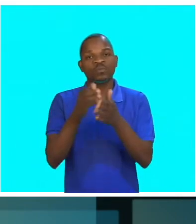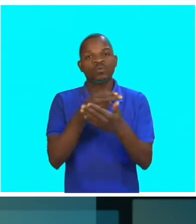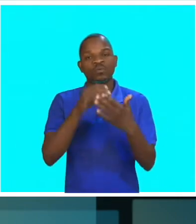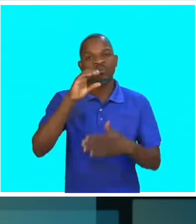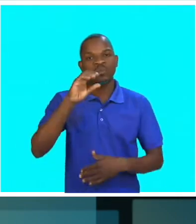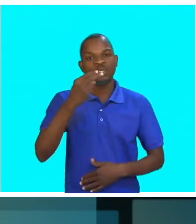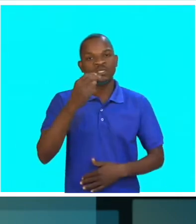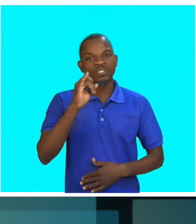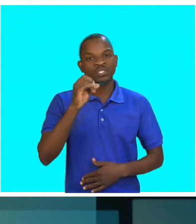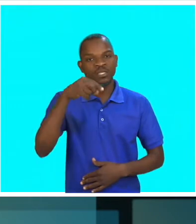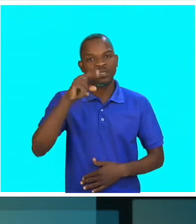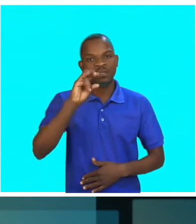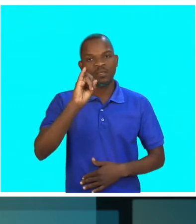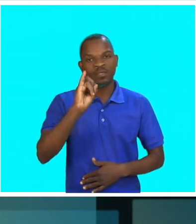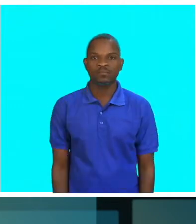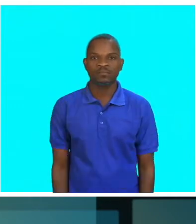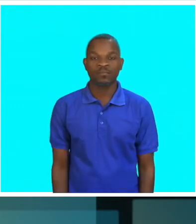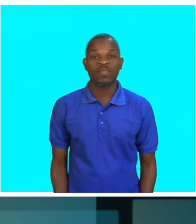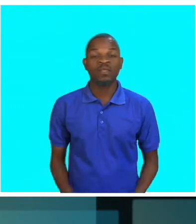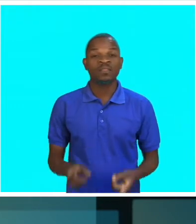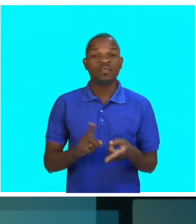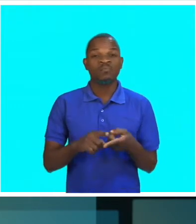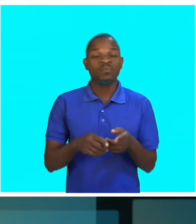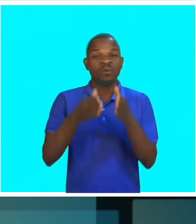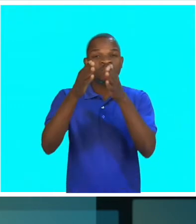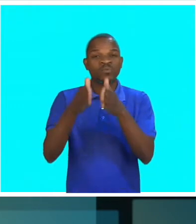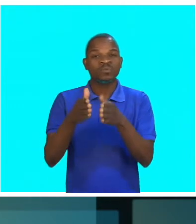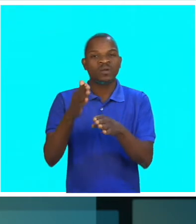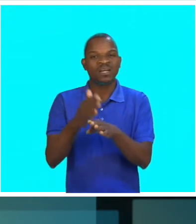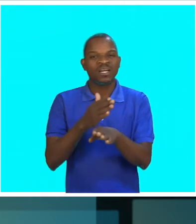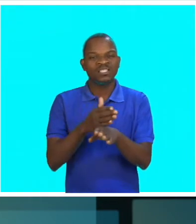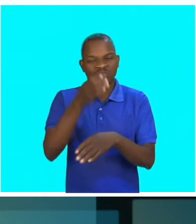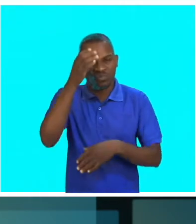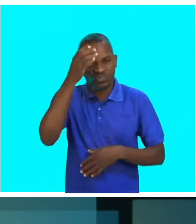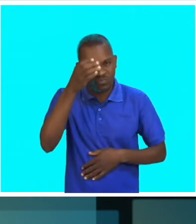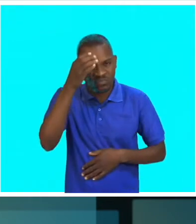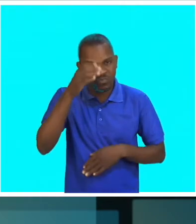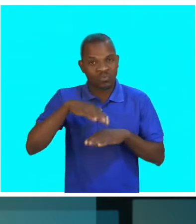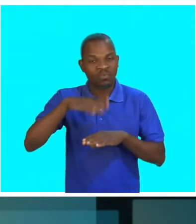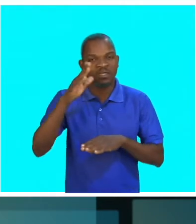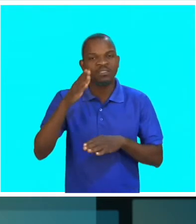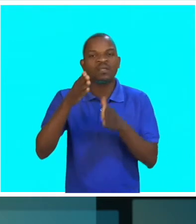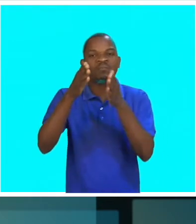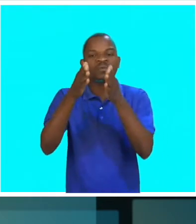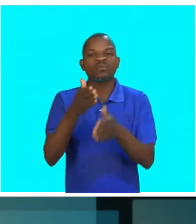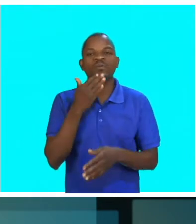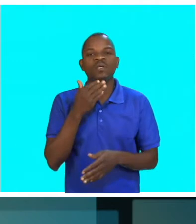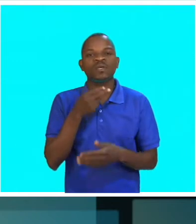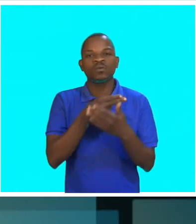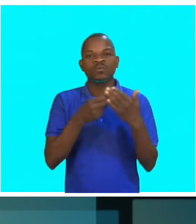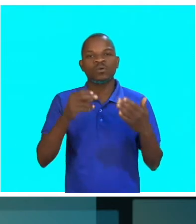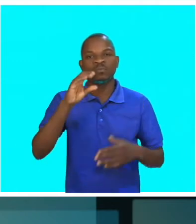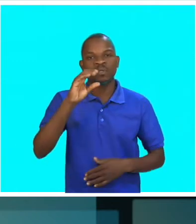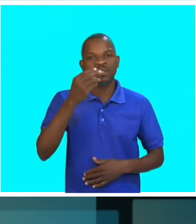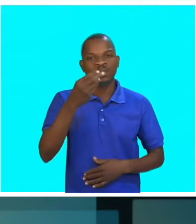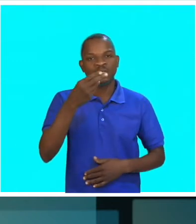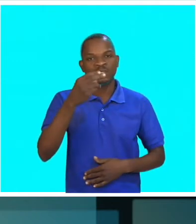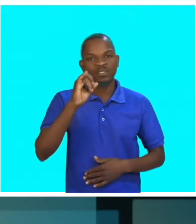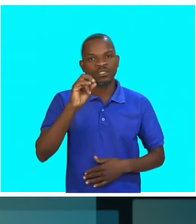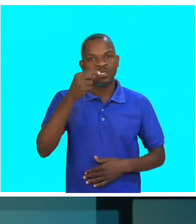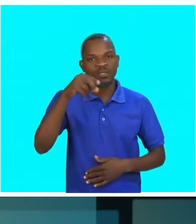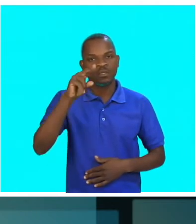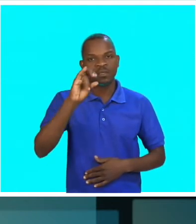desistir desta carreira. E uma das pessoas que me deu confiança a criar o Sérgio foi o Mr. Chiquinho Conde no início da